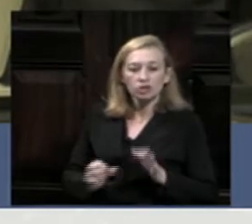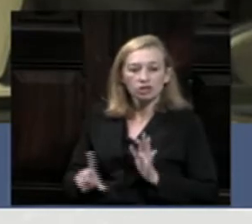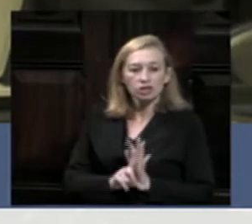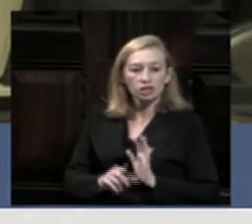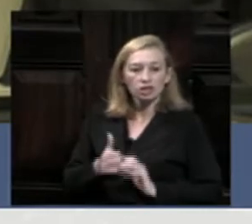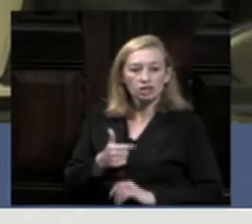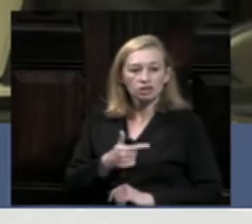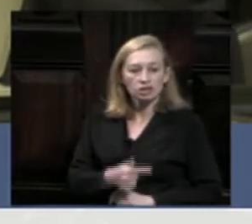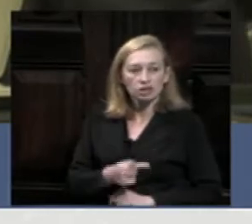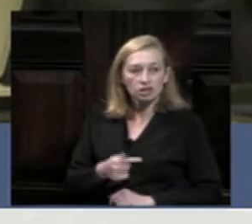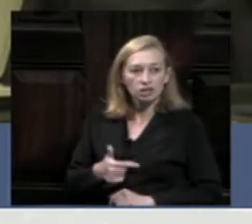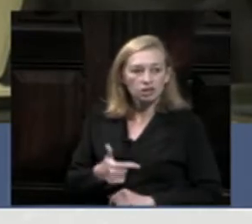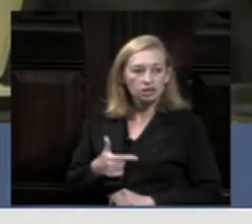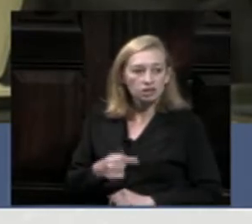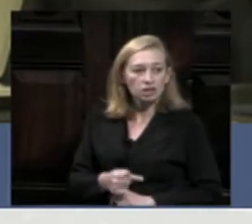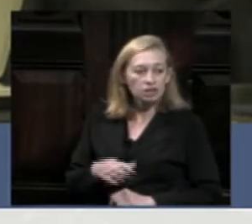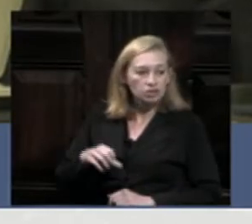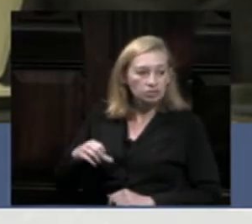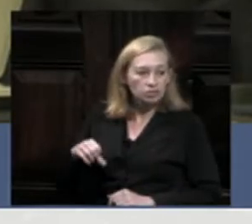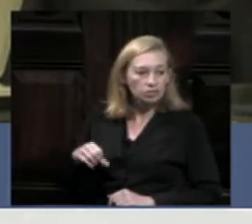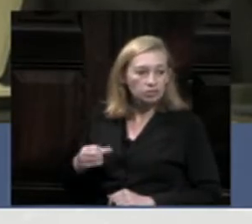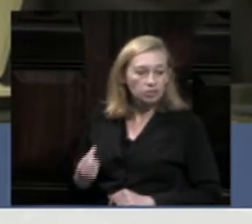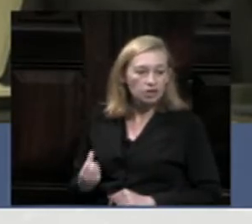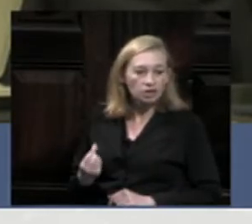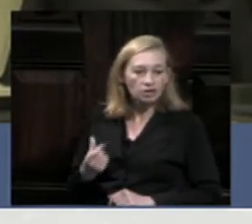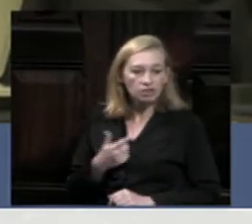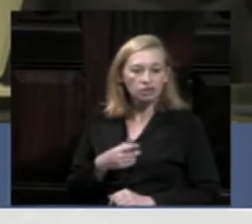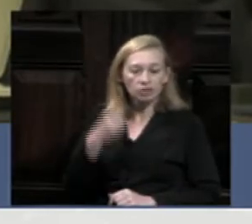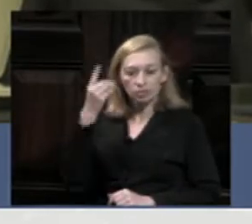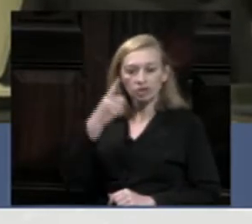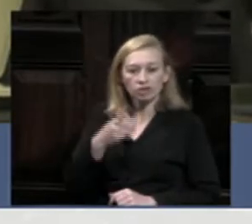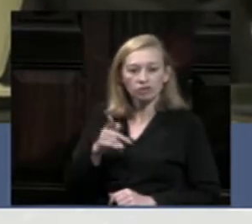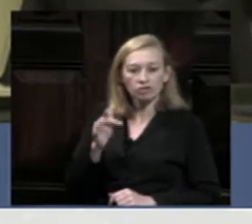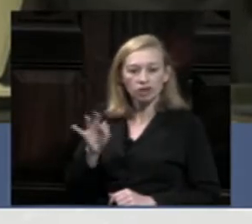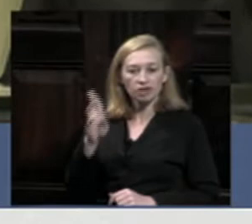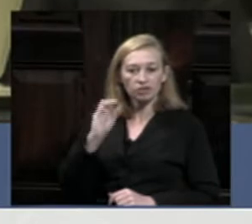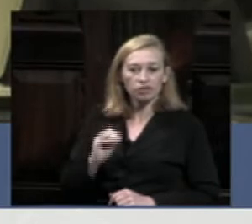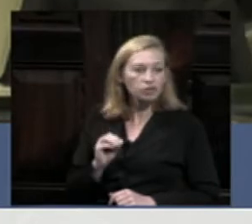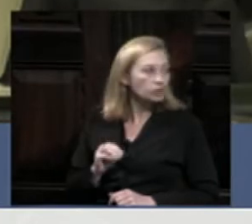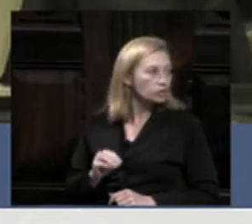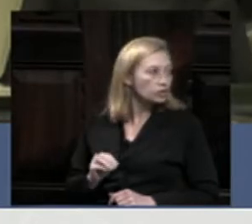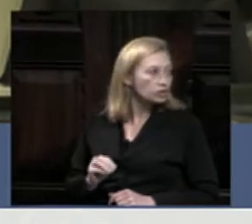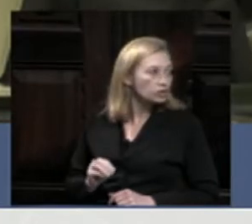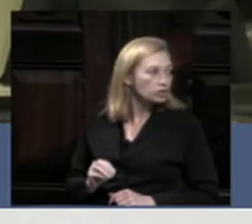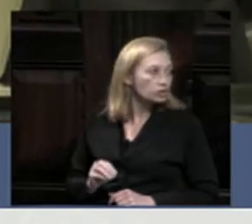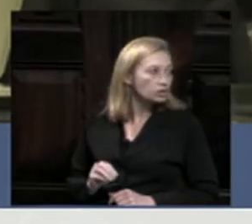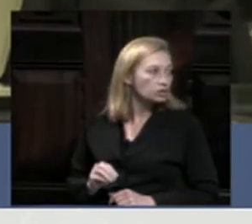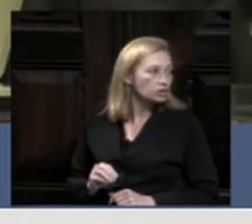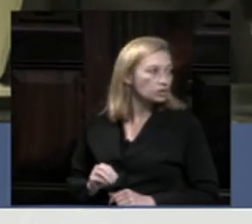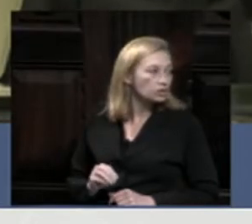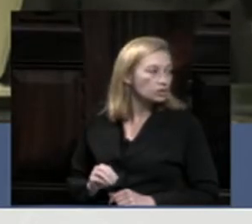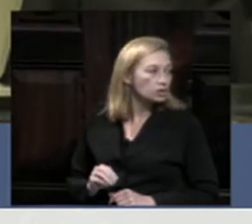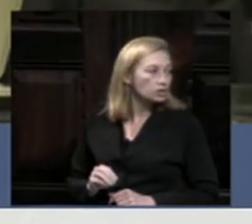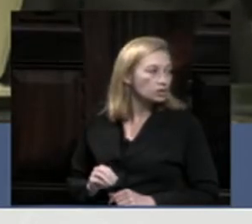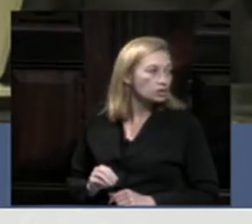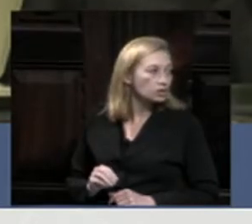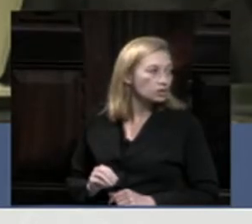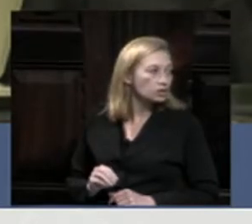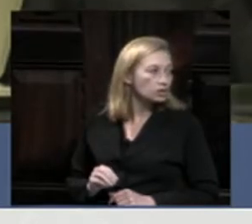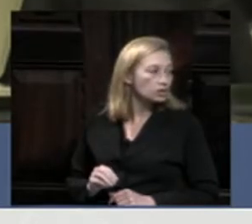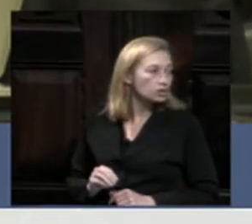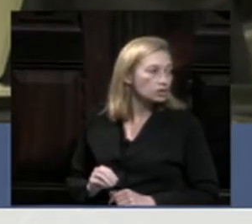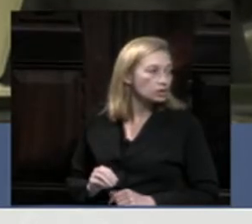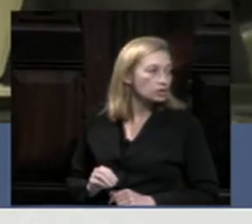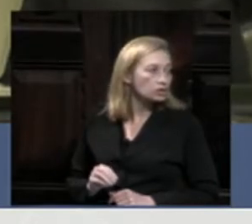de 2016, de autoria do deputado Flávio Bolsonaro, que autoriza o Poder Executivo a antecipar os procedimentos necessários à entrega,